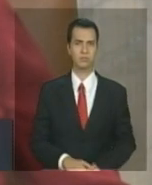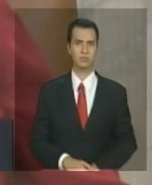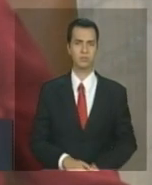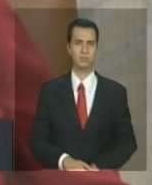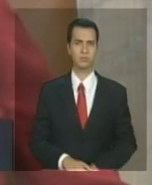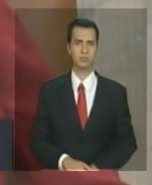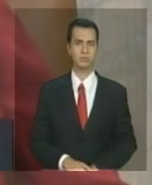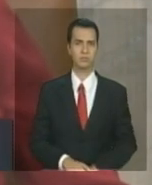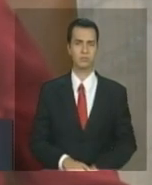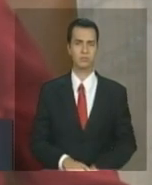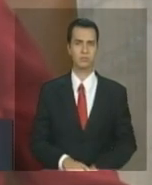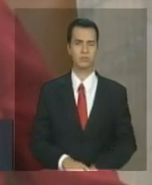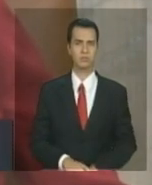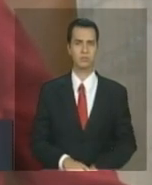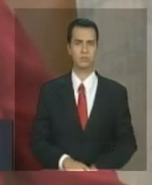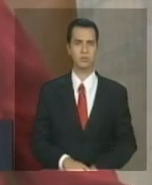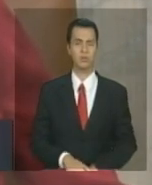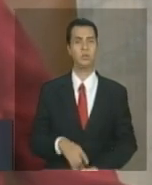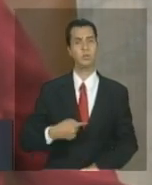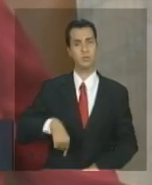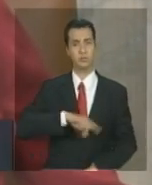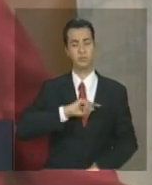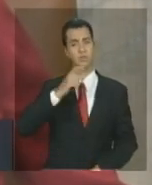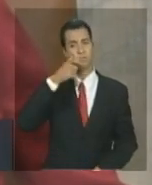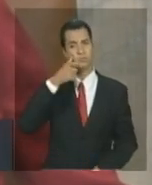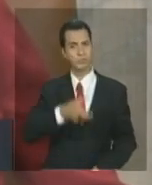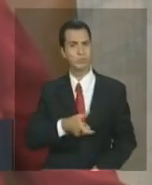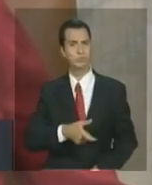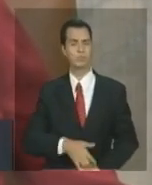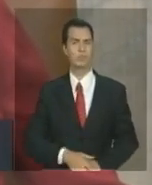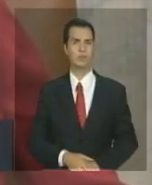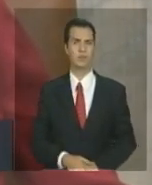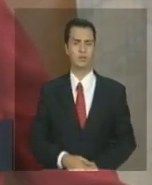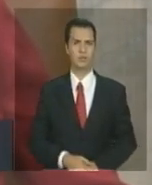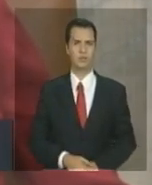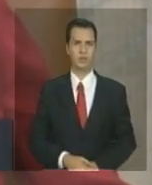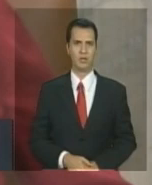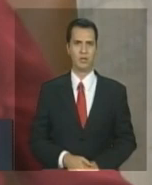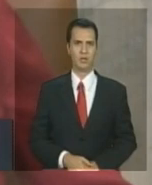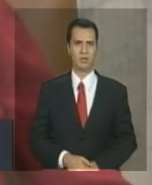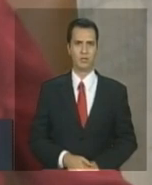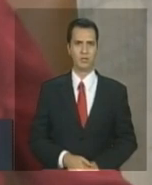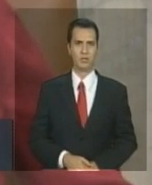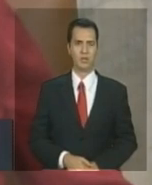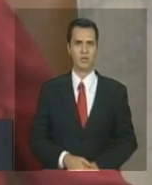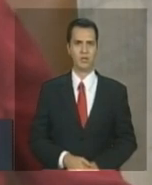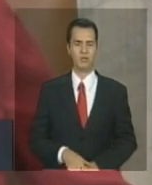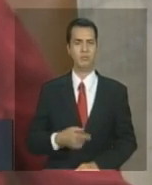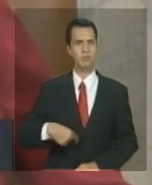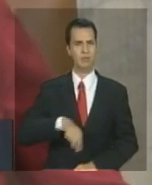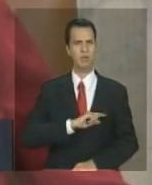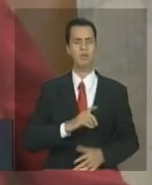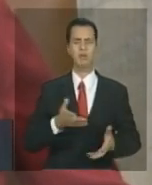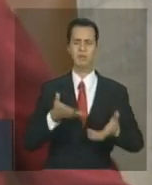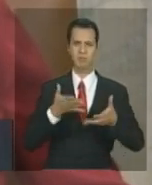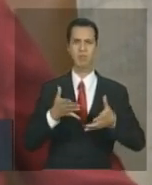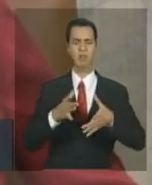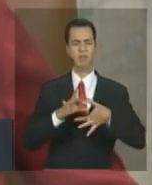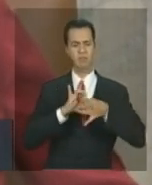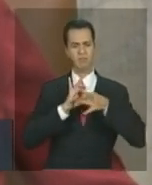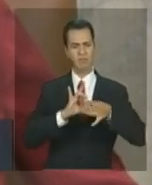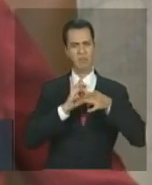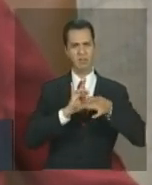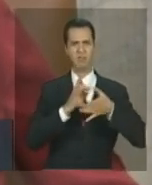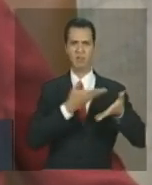nosso extremo interesse. I believe it is in our utmost interest. Estreitar nossas relações econômicas e